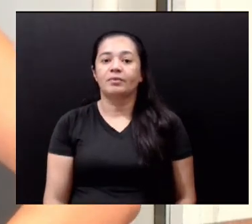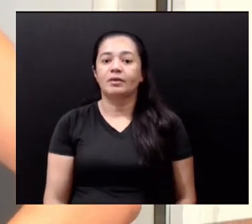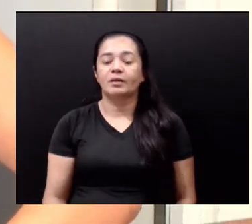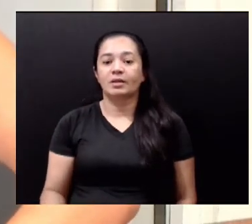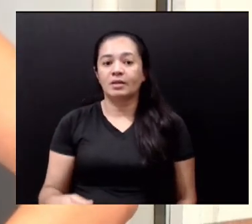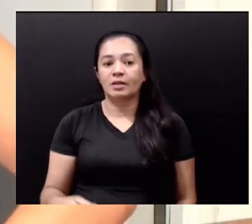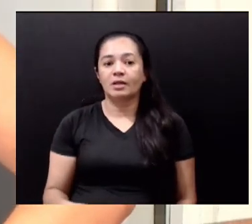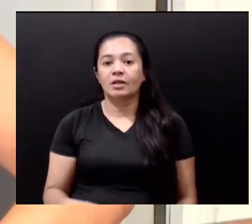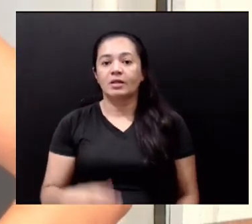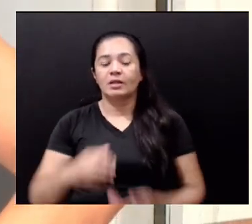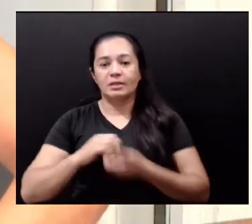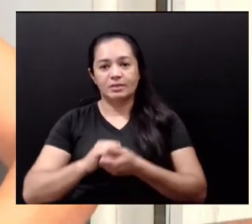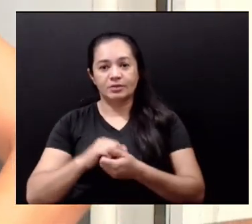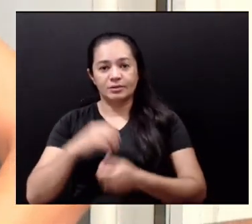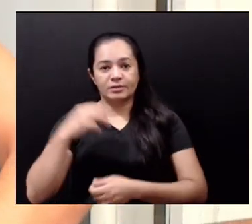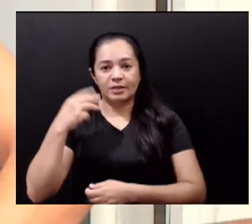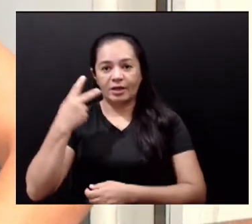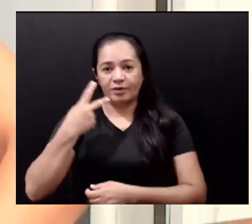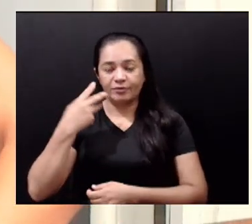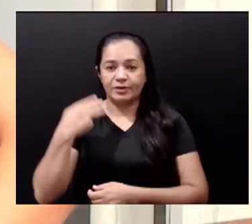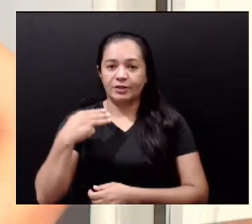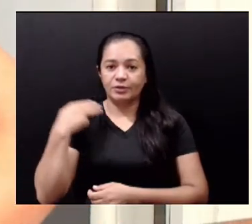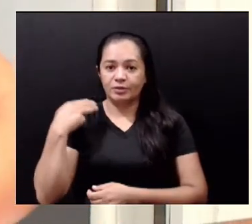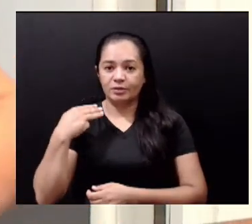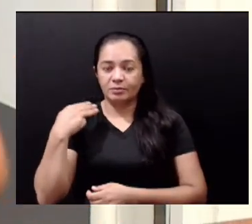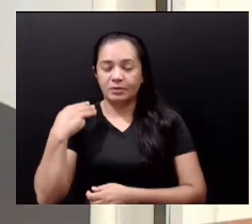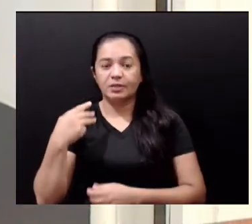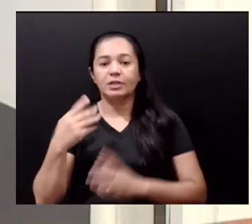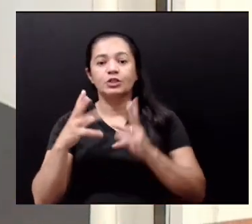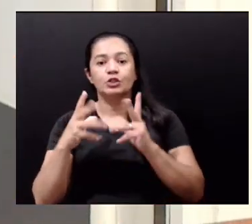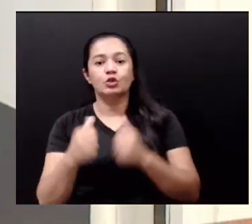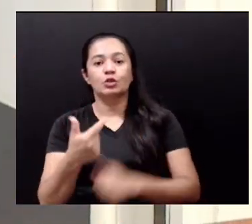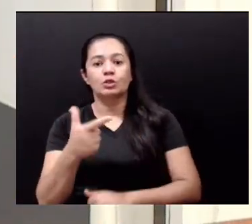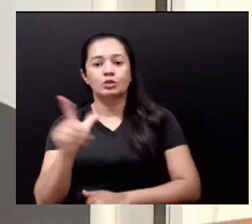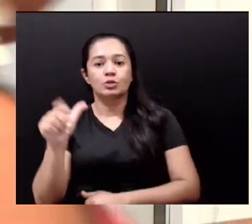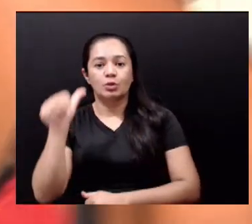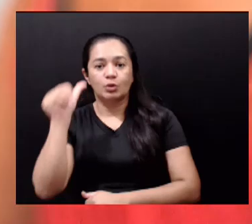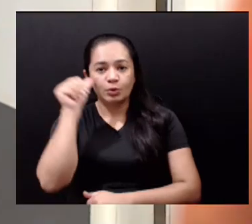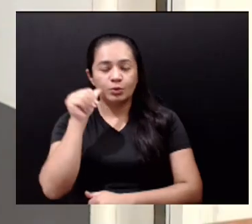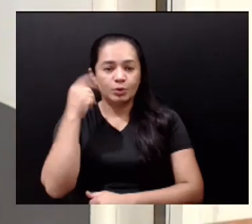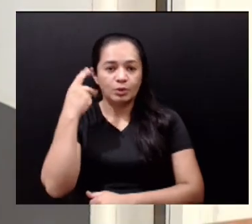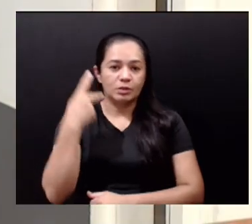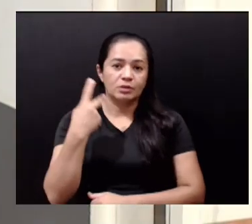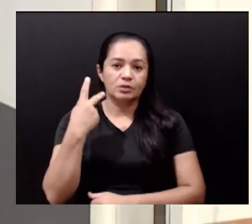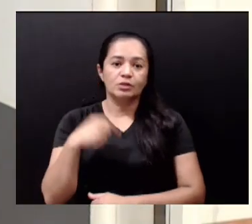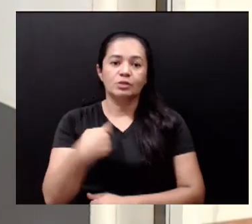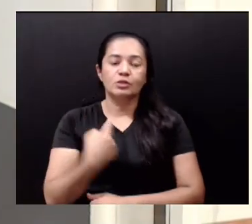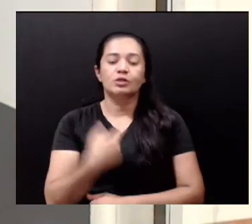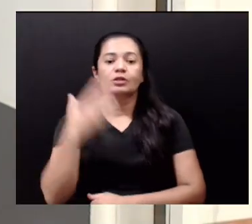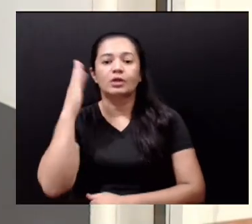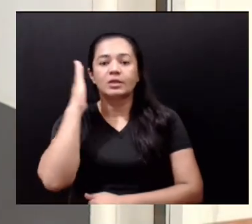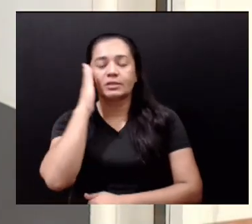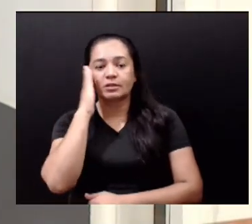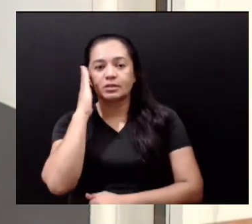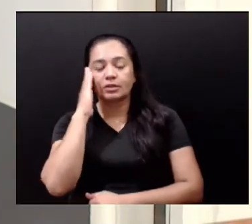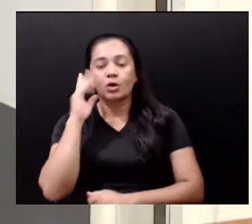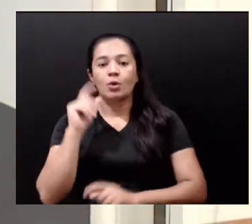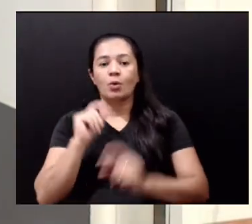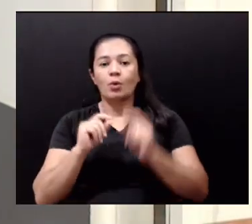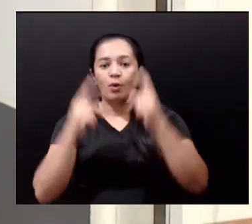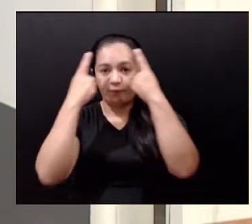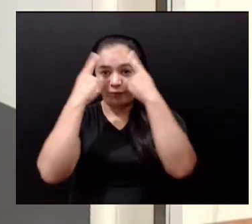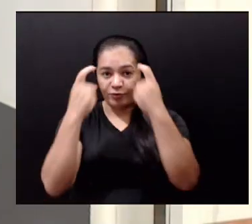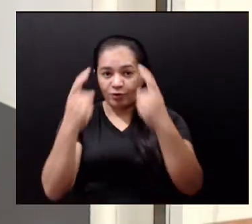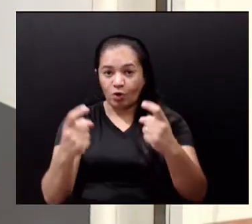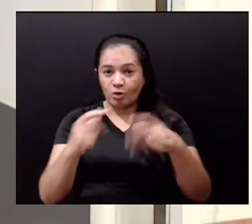saudar também as vereadoras, porque a gente sabe que a violência de gênero na política ela não está